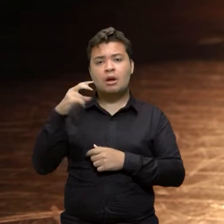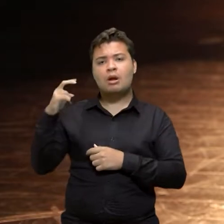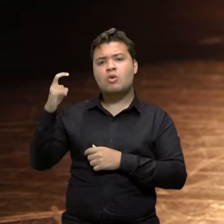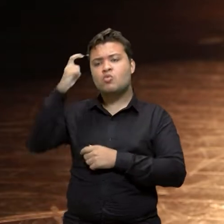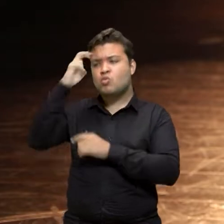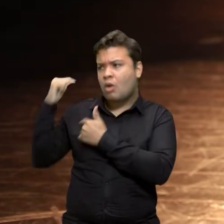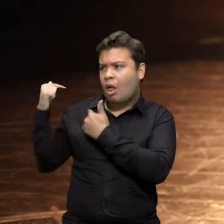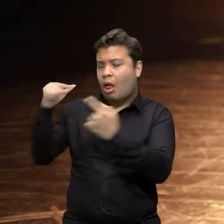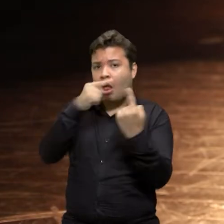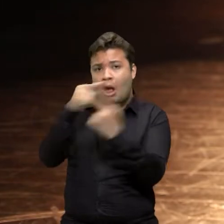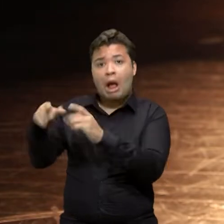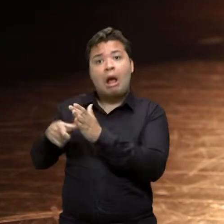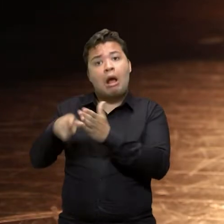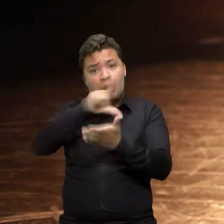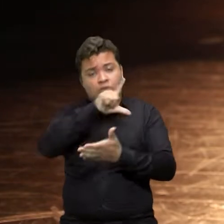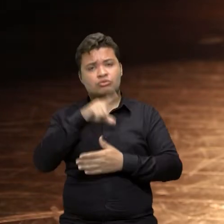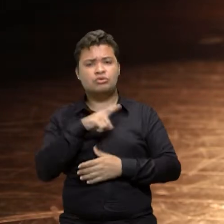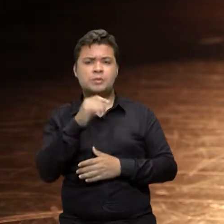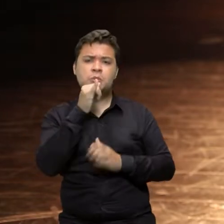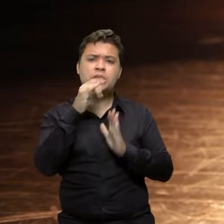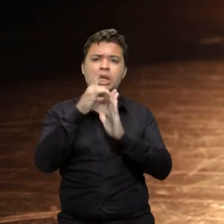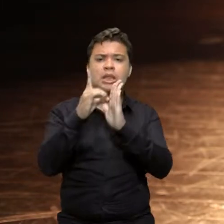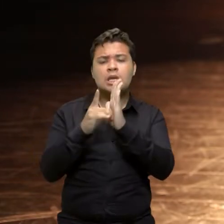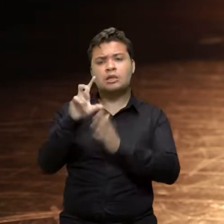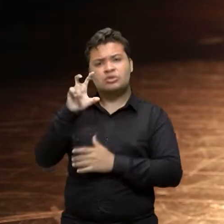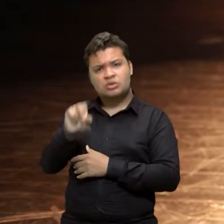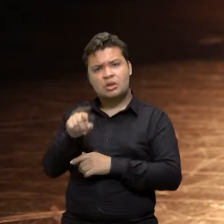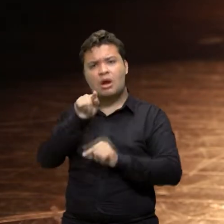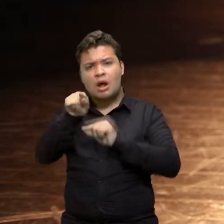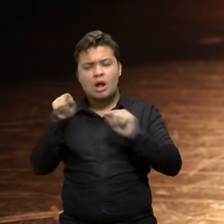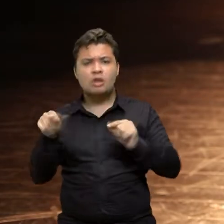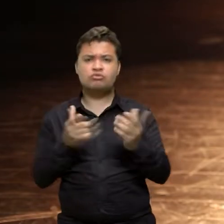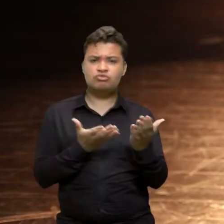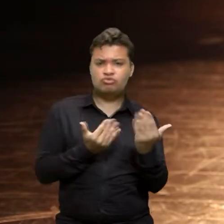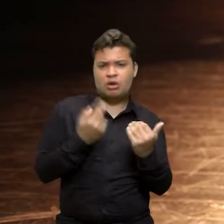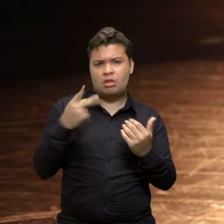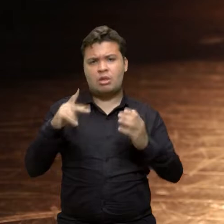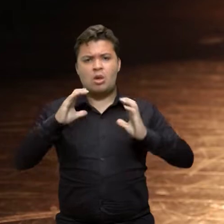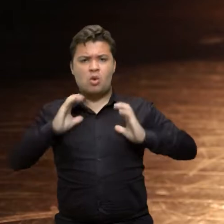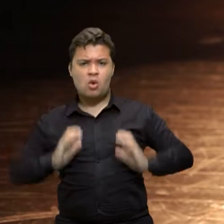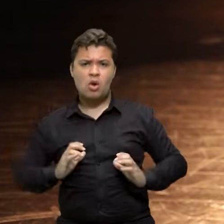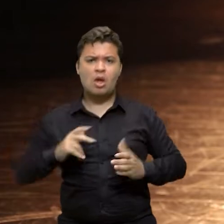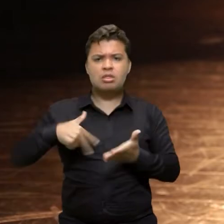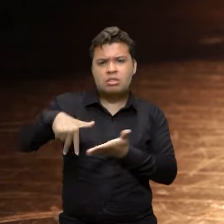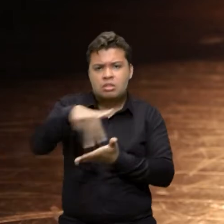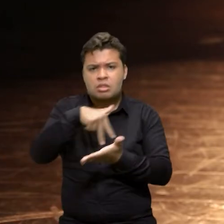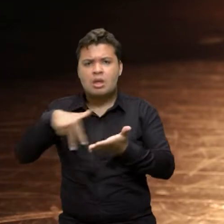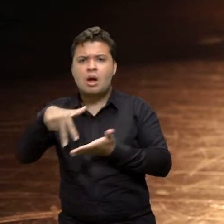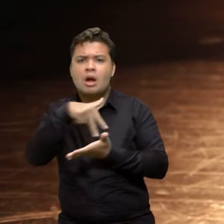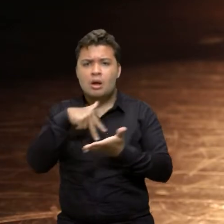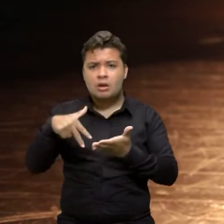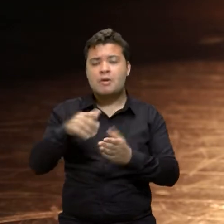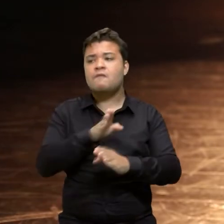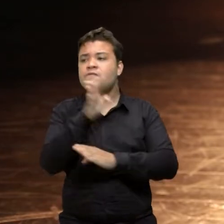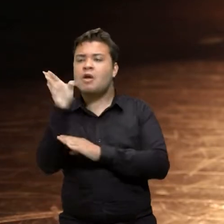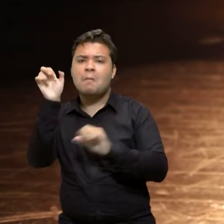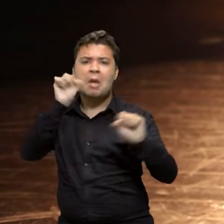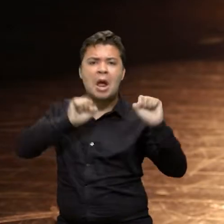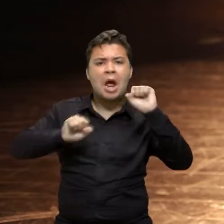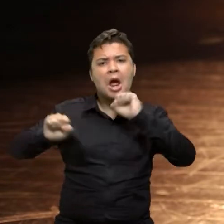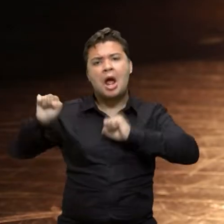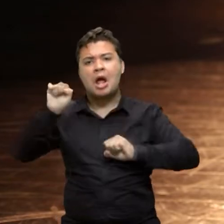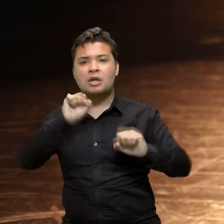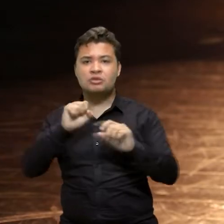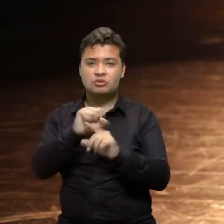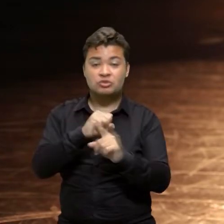da contracultura, né? Quando a gente vai lá na década de 50, vê o jeito que os jovens se portavam, dançavam, iam para os